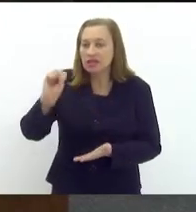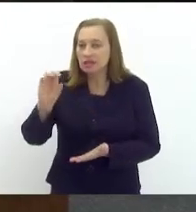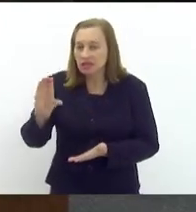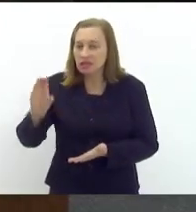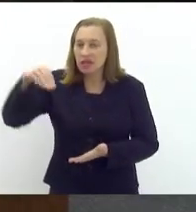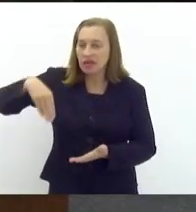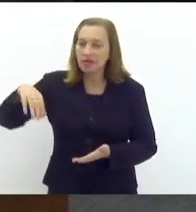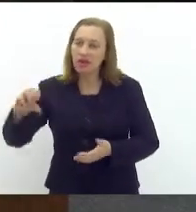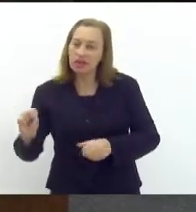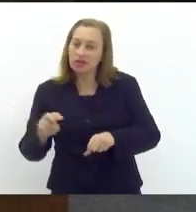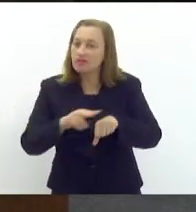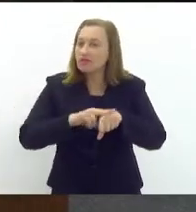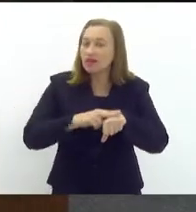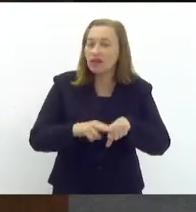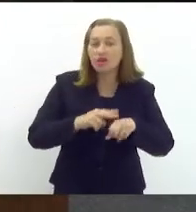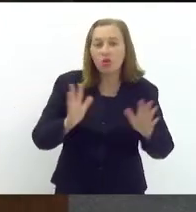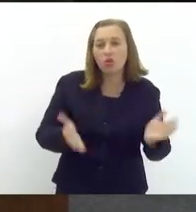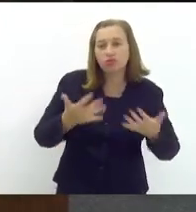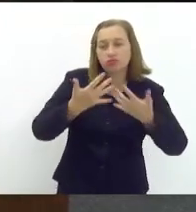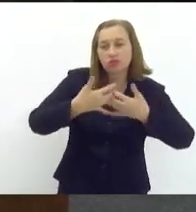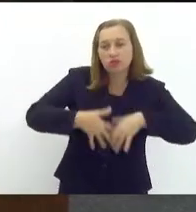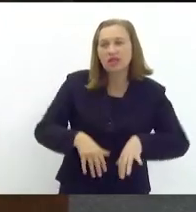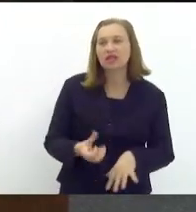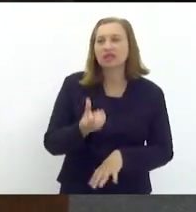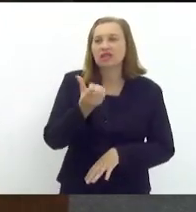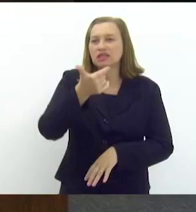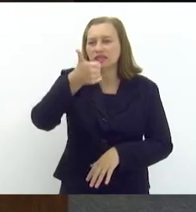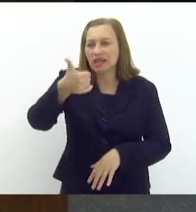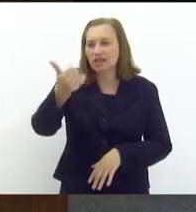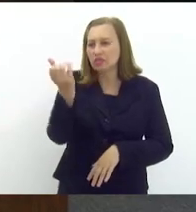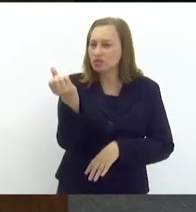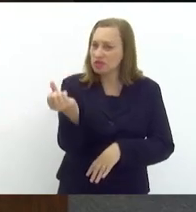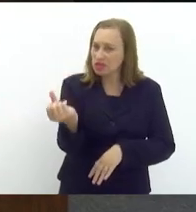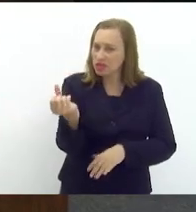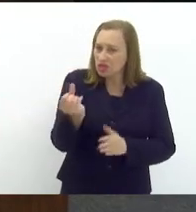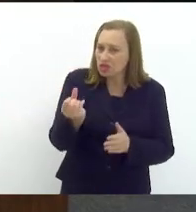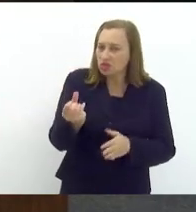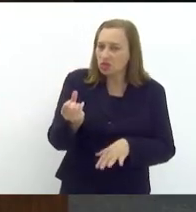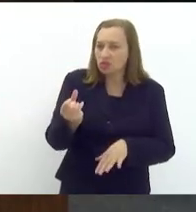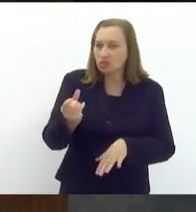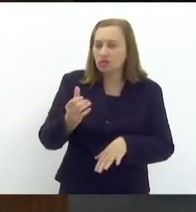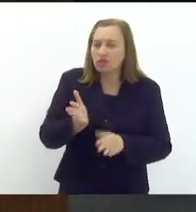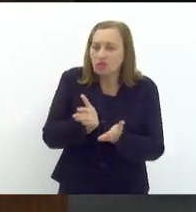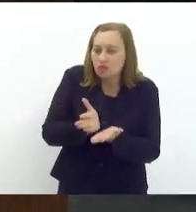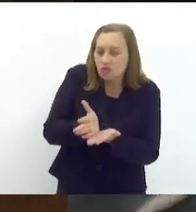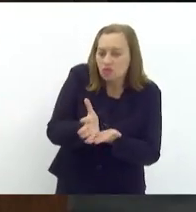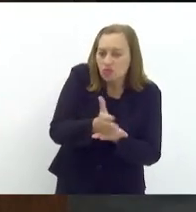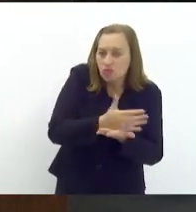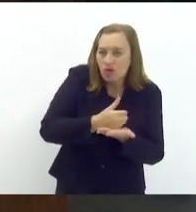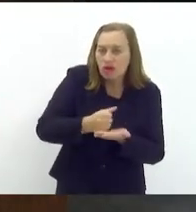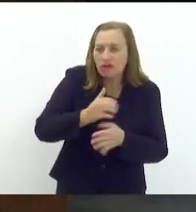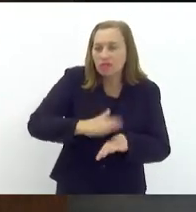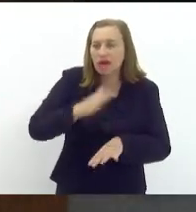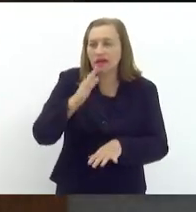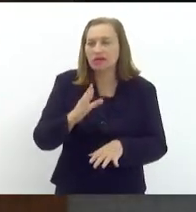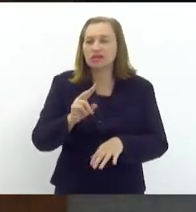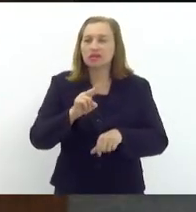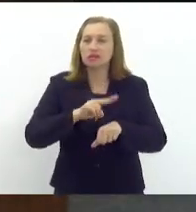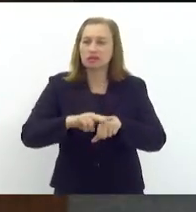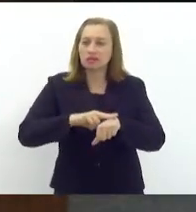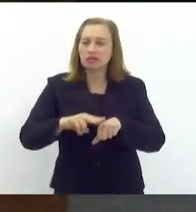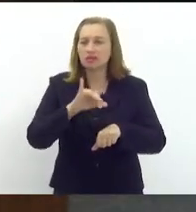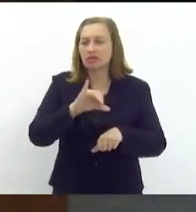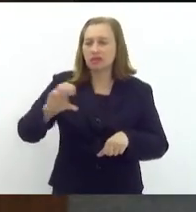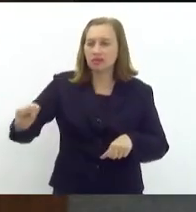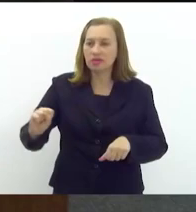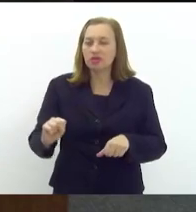Petrópolis hoje tá em décimo sexto no ranking de quem é recado esse MS verde e um dos critérios são as